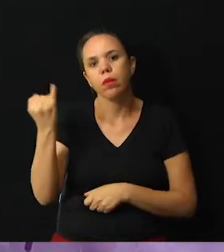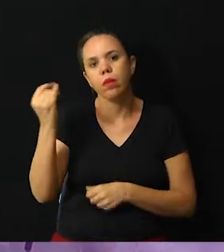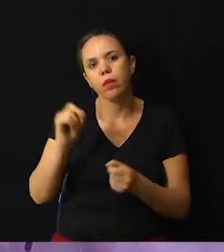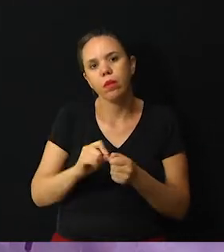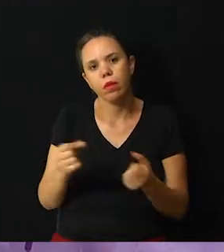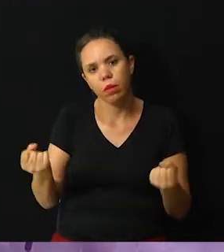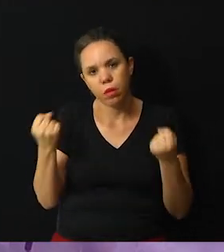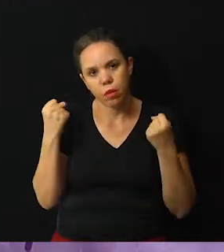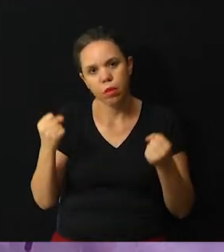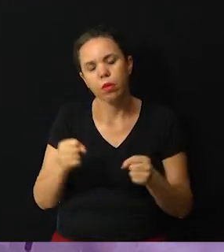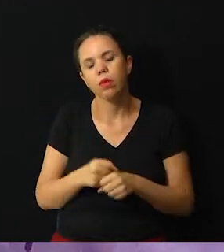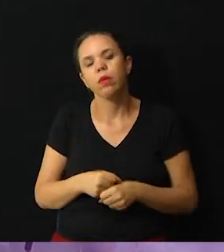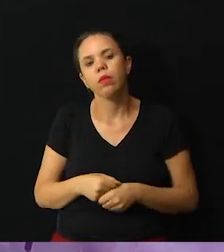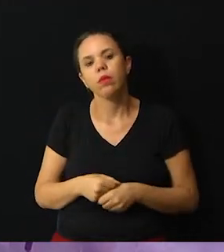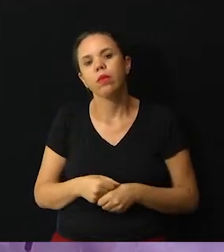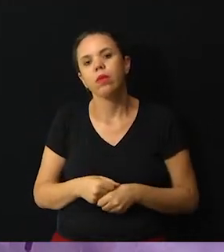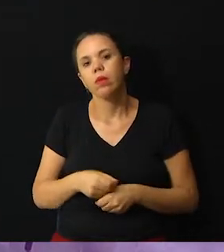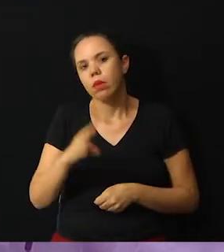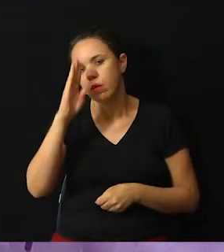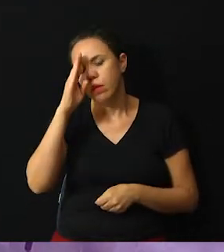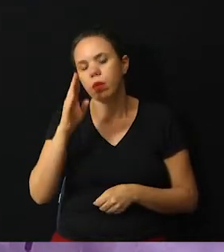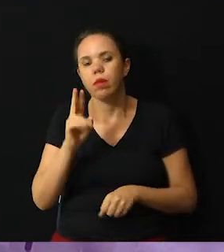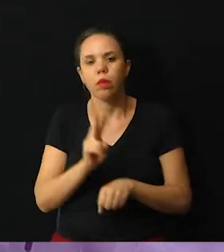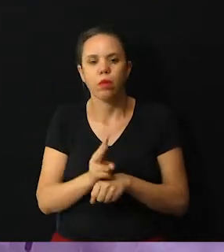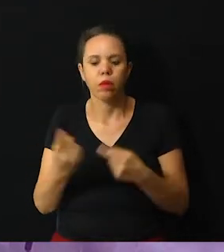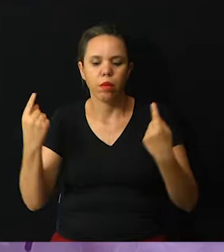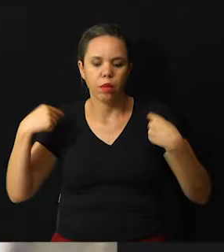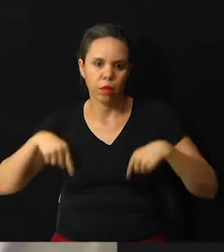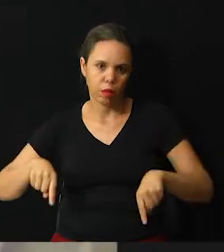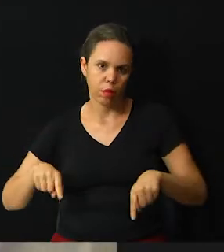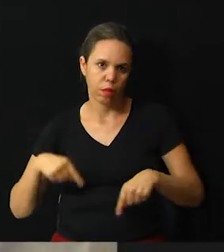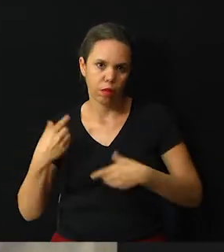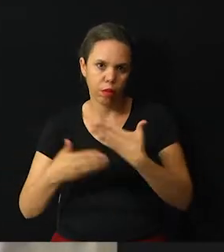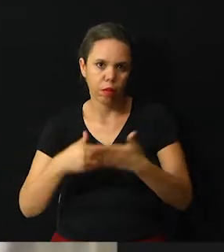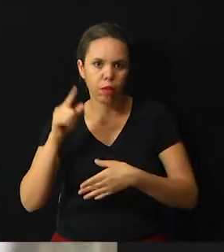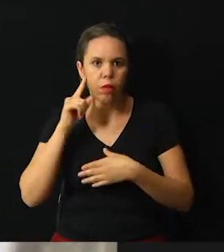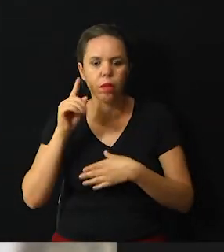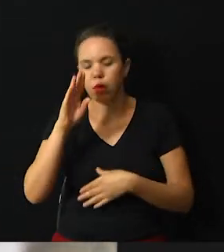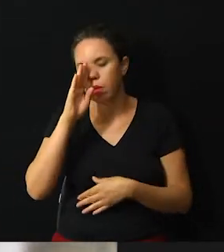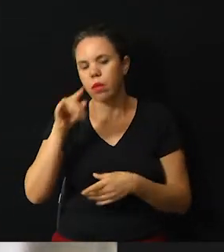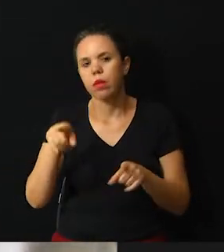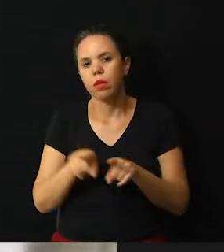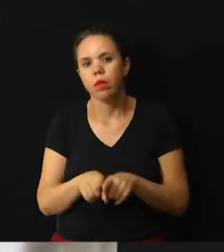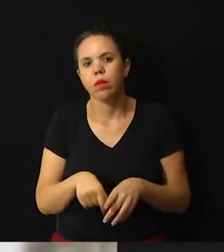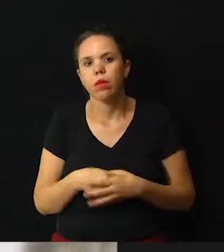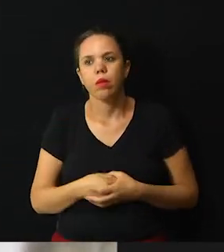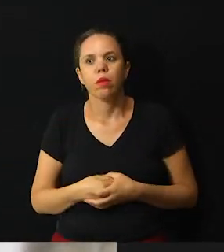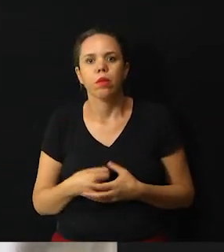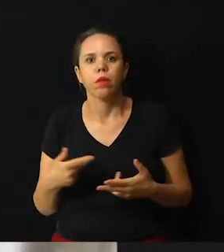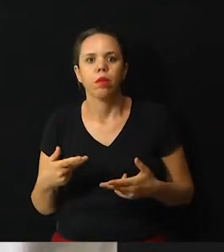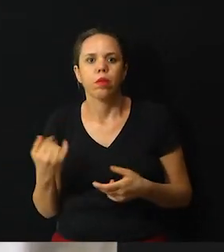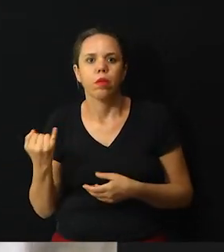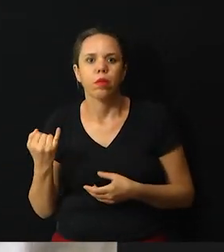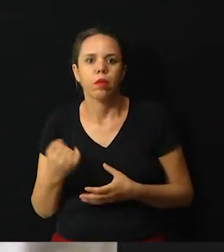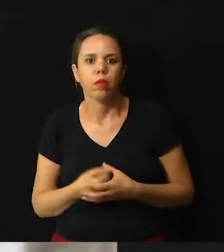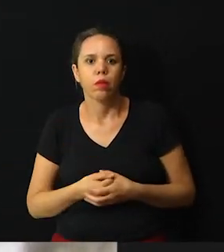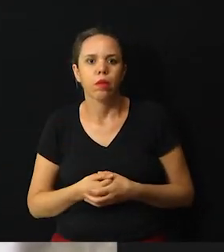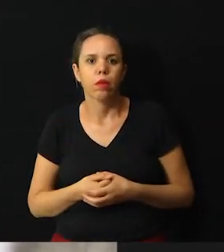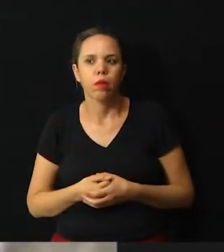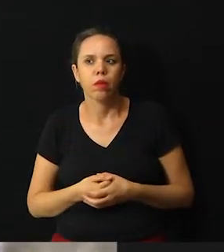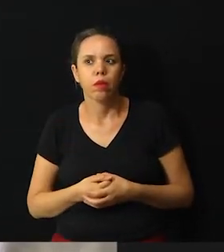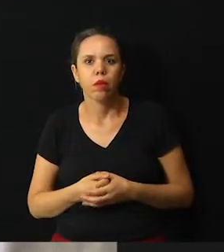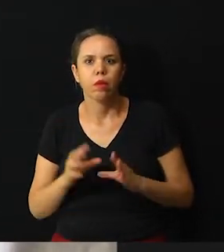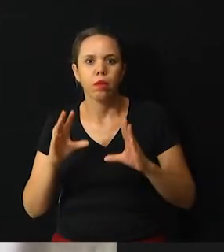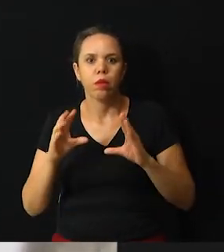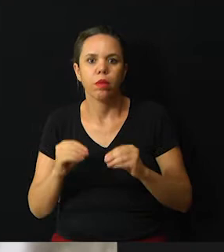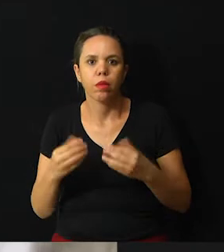importante fazer uma atividade física, é fundamental. Cuidados posturais, manter o cuidado no dia a dia, é fundamental também. E outra coisa que é importante